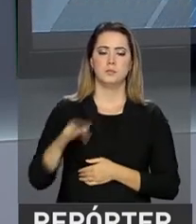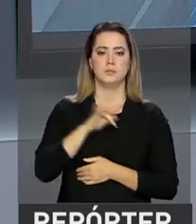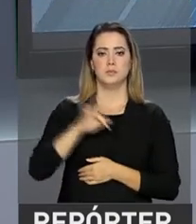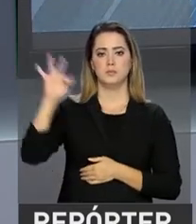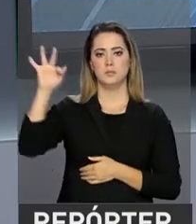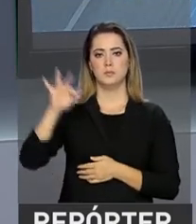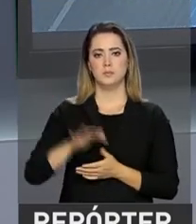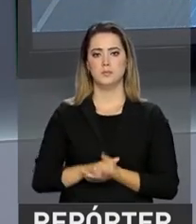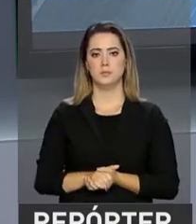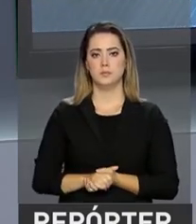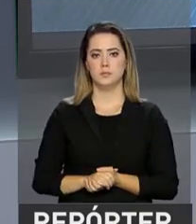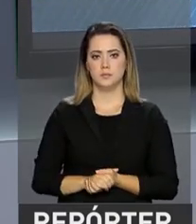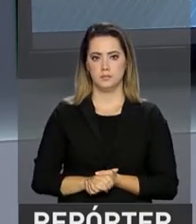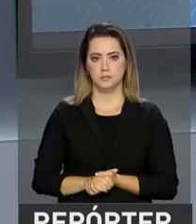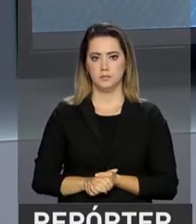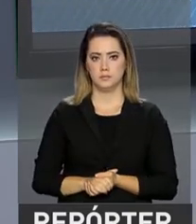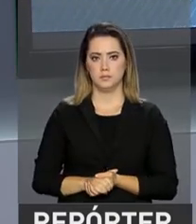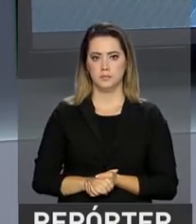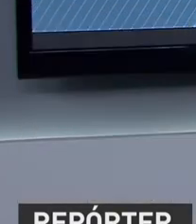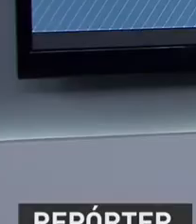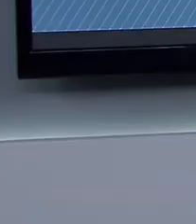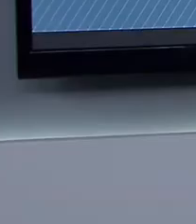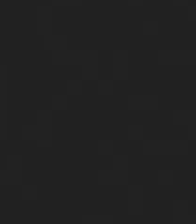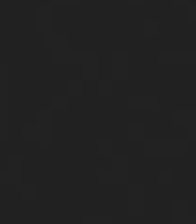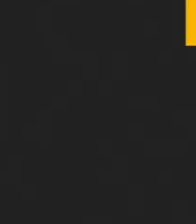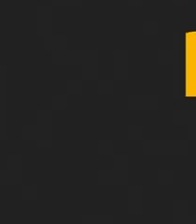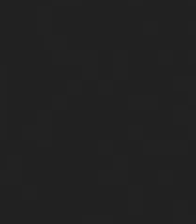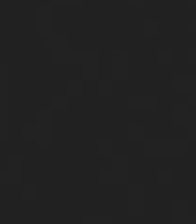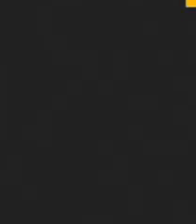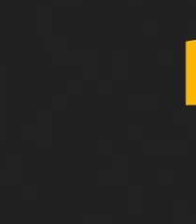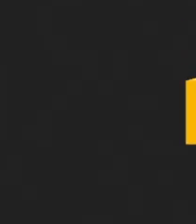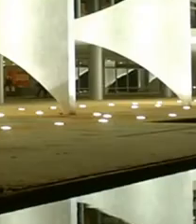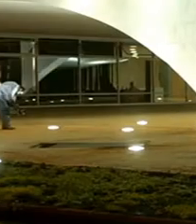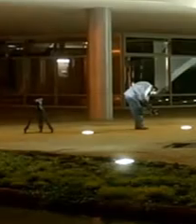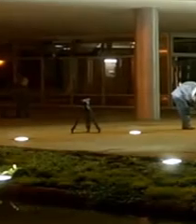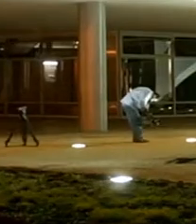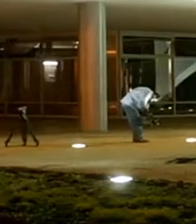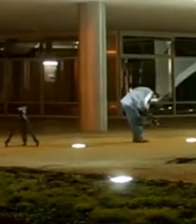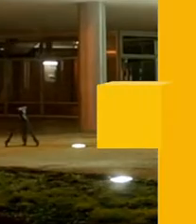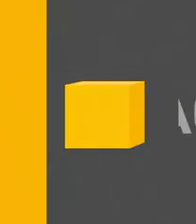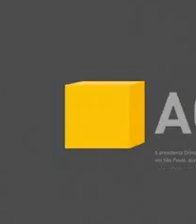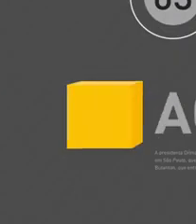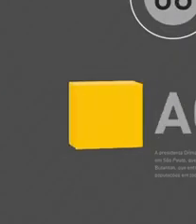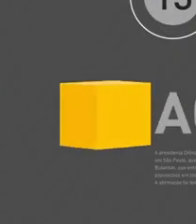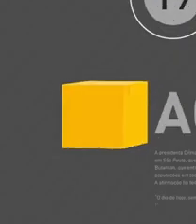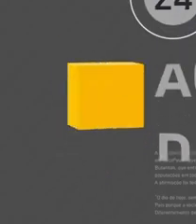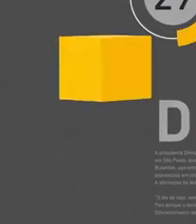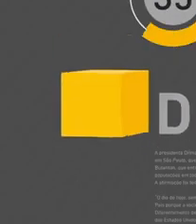NBR, a TV do Governo Federal.